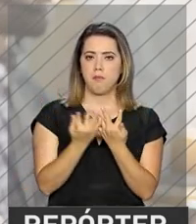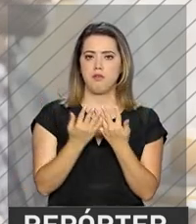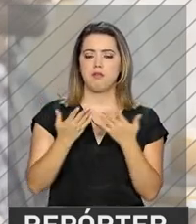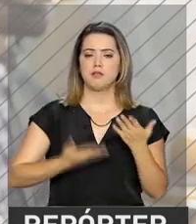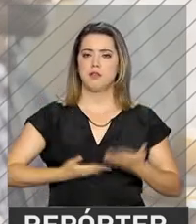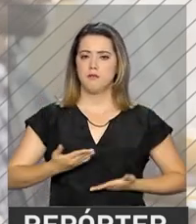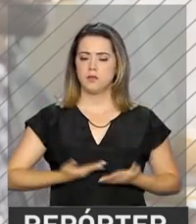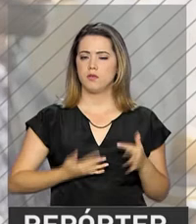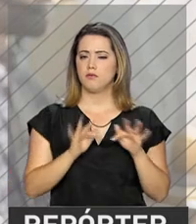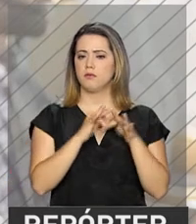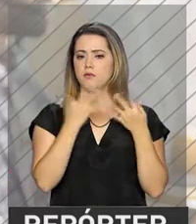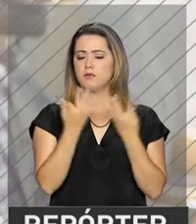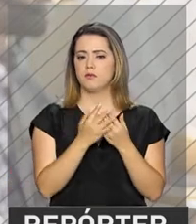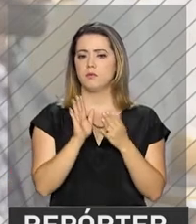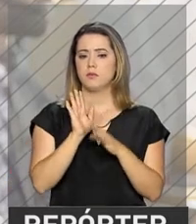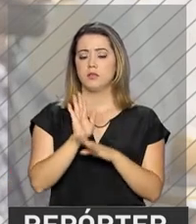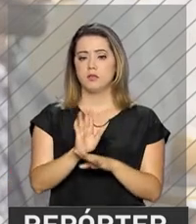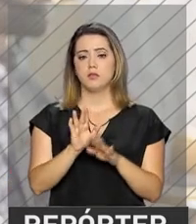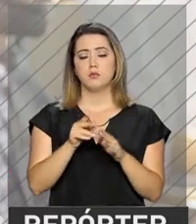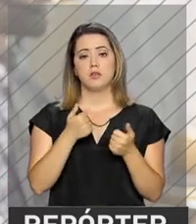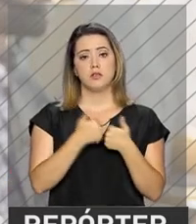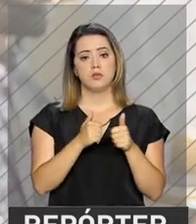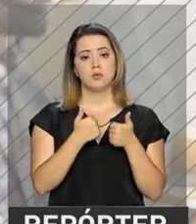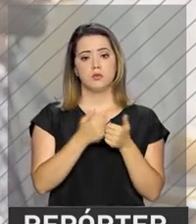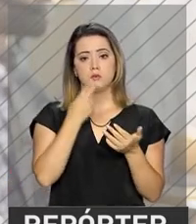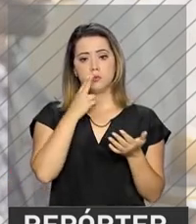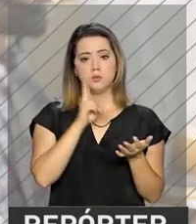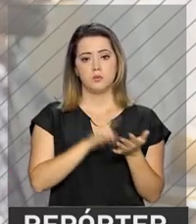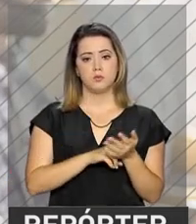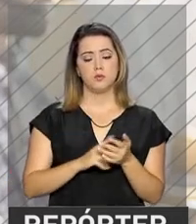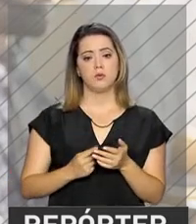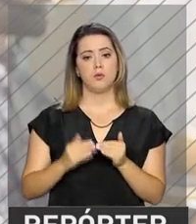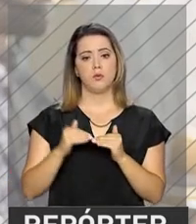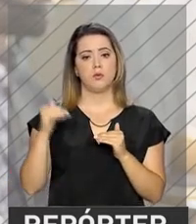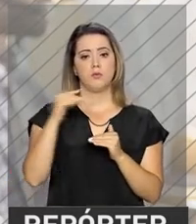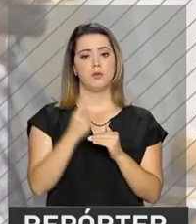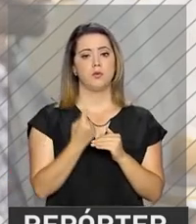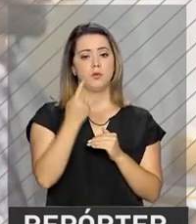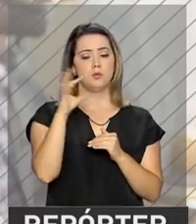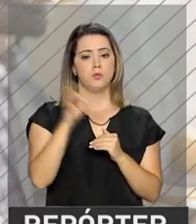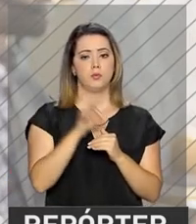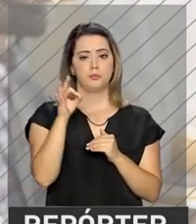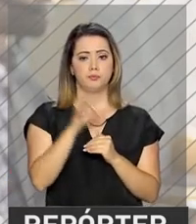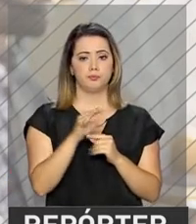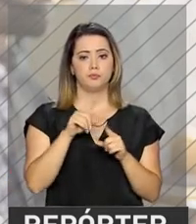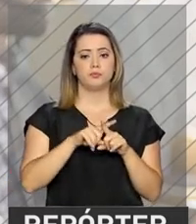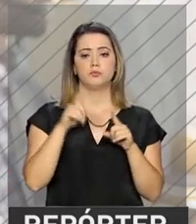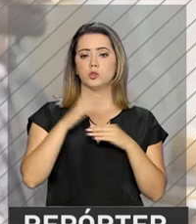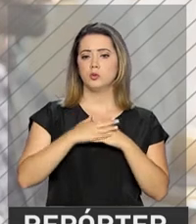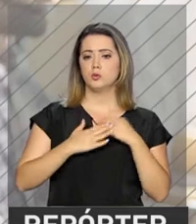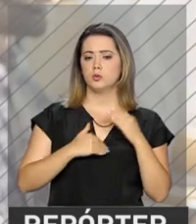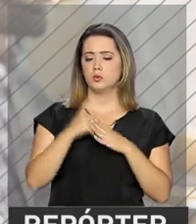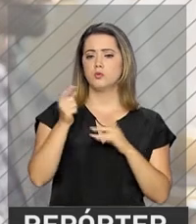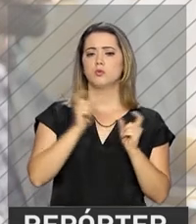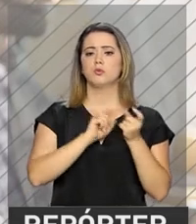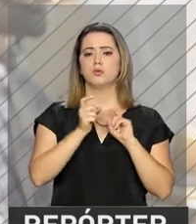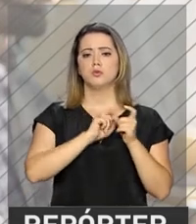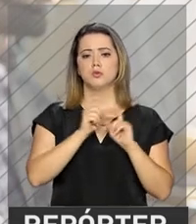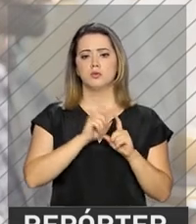serviços auxiliares do trânsito fontes e correio aumentou 1% no mês já serviços profissionais administrativos